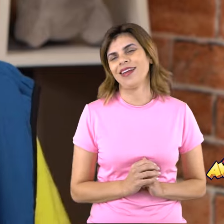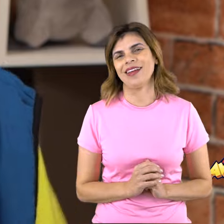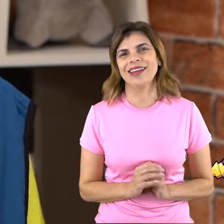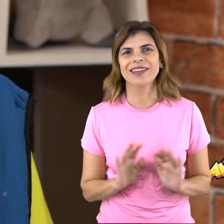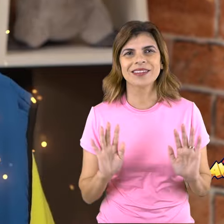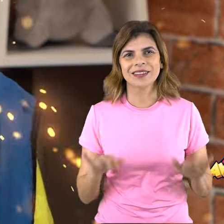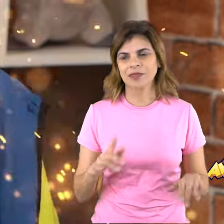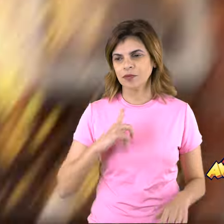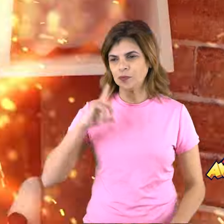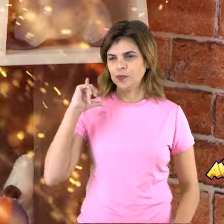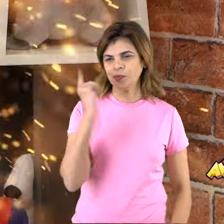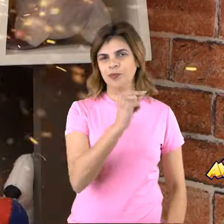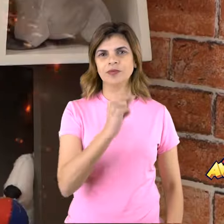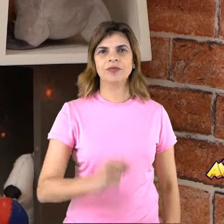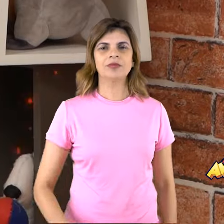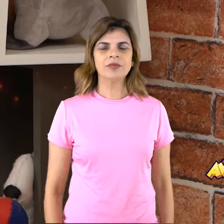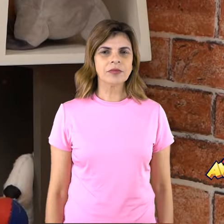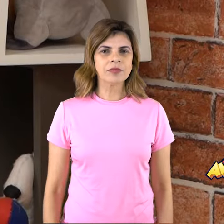fui